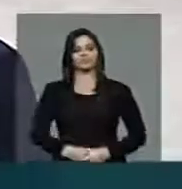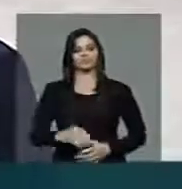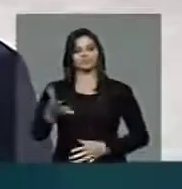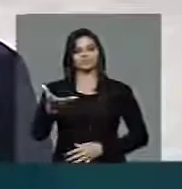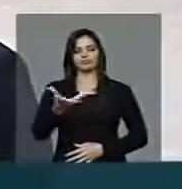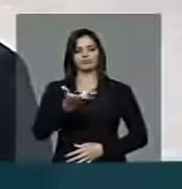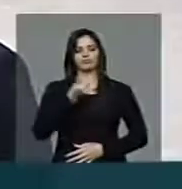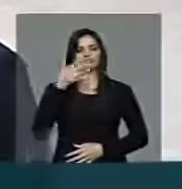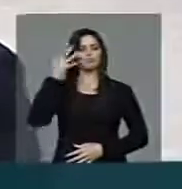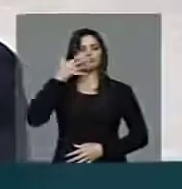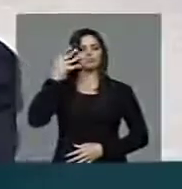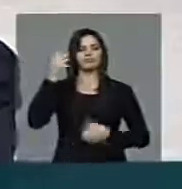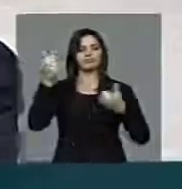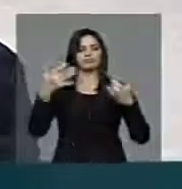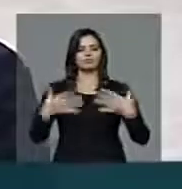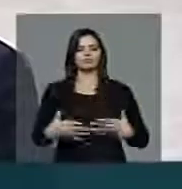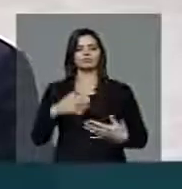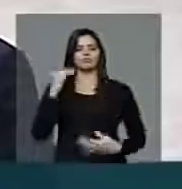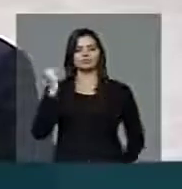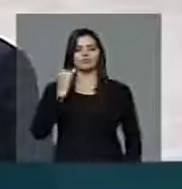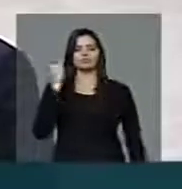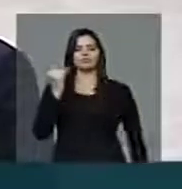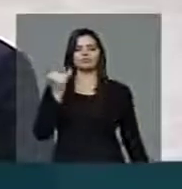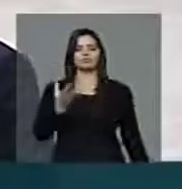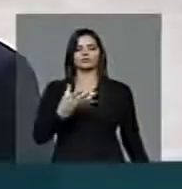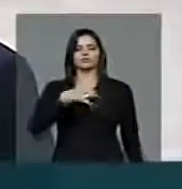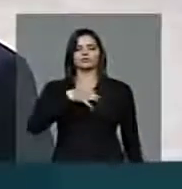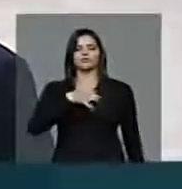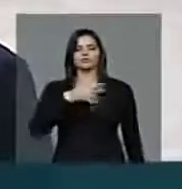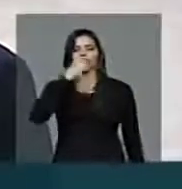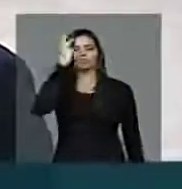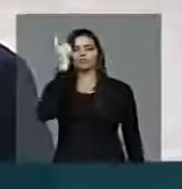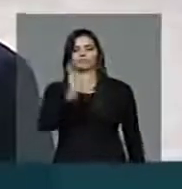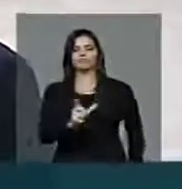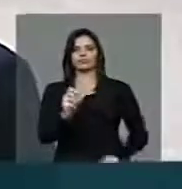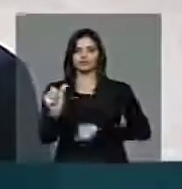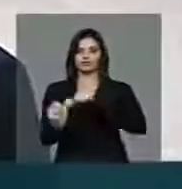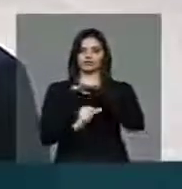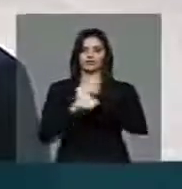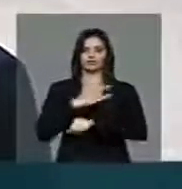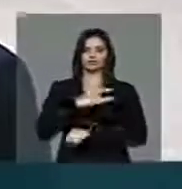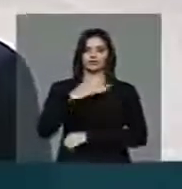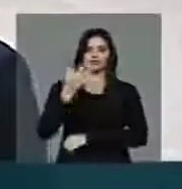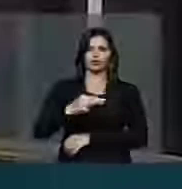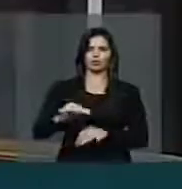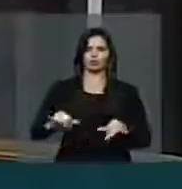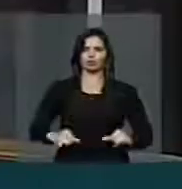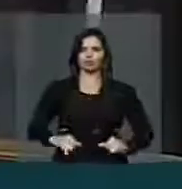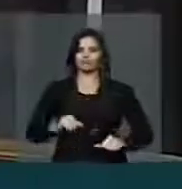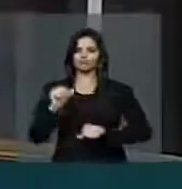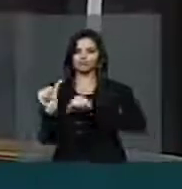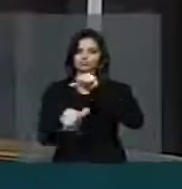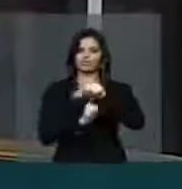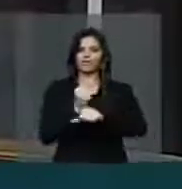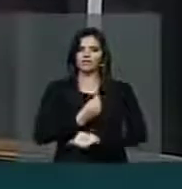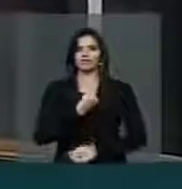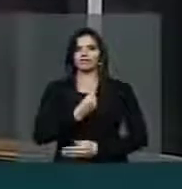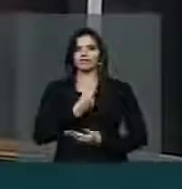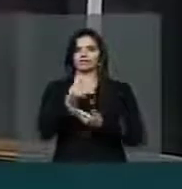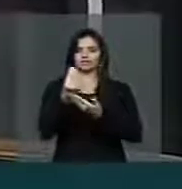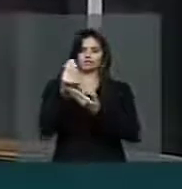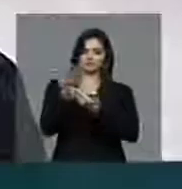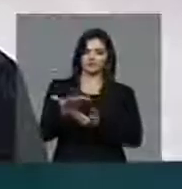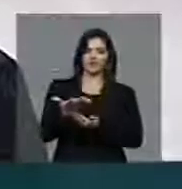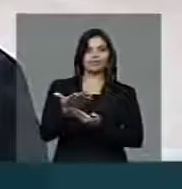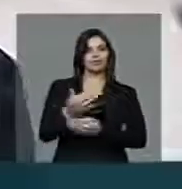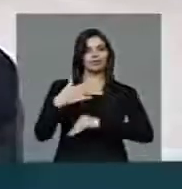bela exposição. É muito importante esse sentimento de alguém que transforma a dor e o sofrimento no espaço de vida e de construção de